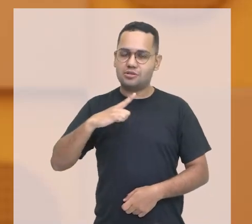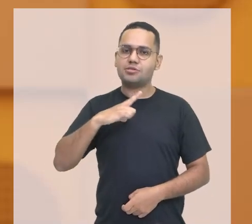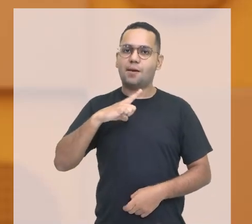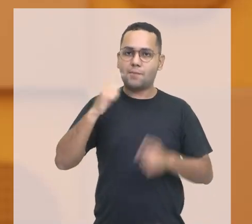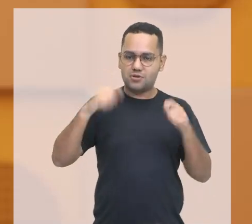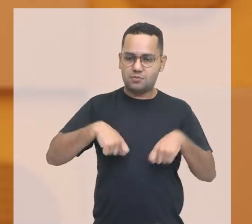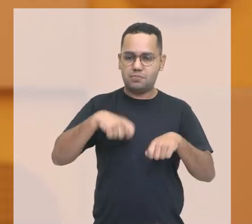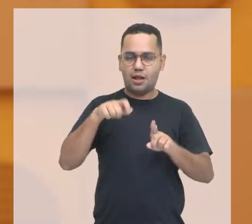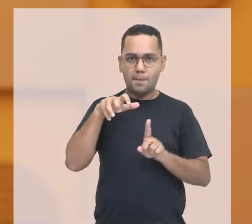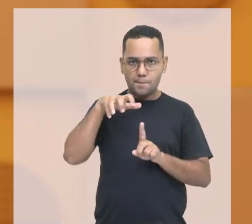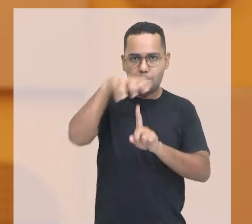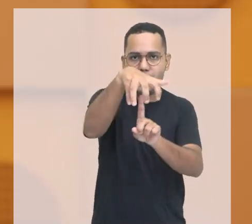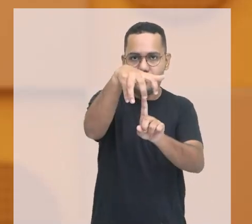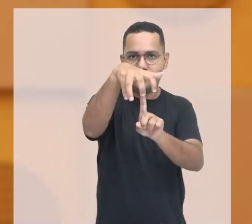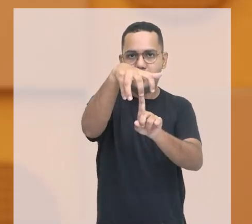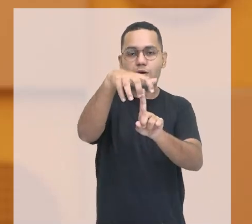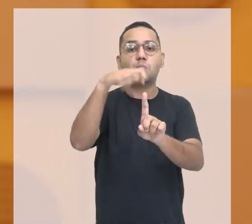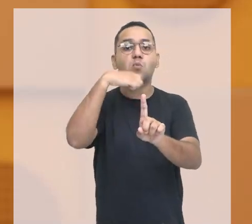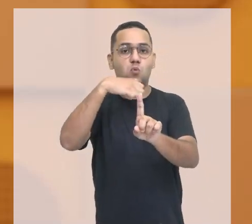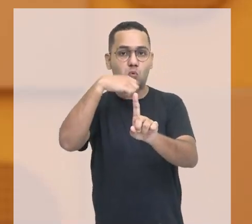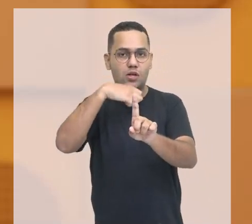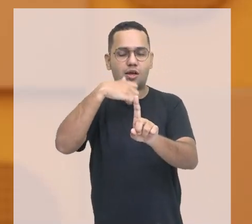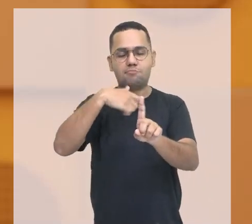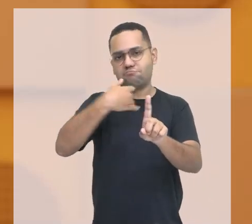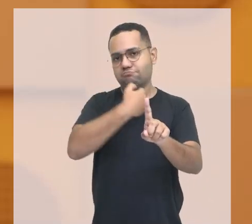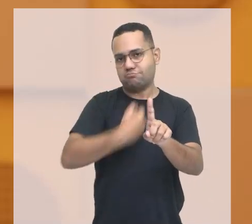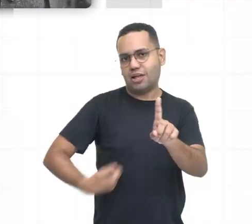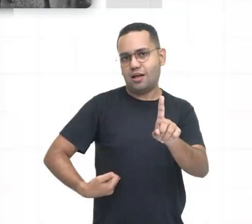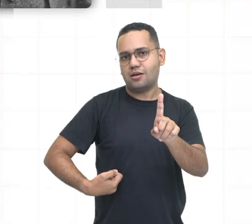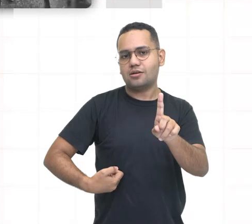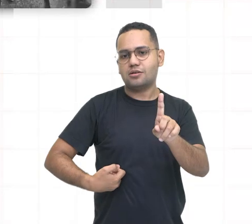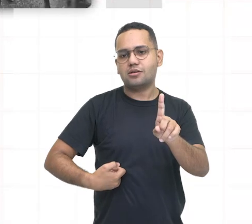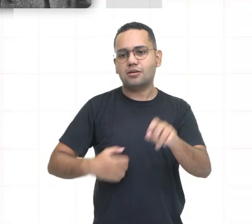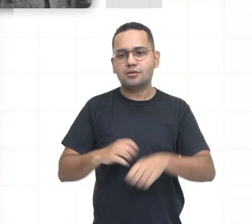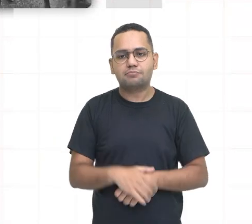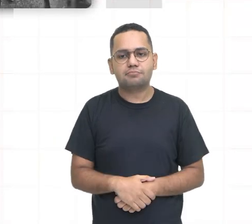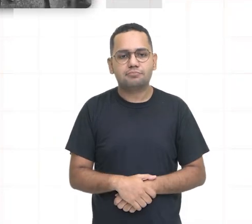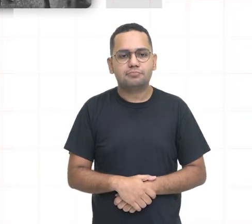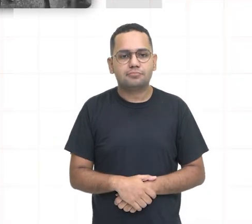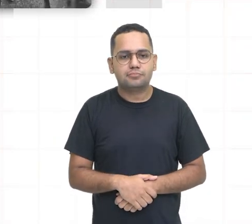pai e que foi derrubado ali na Revolução Russa. Vamos adiante com o texto.